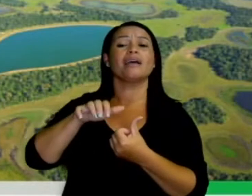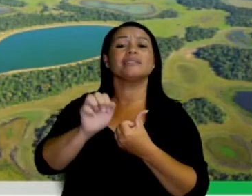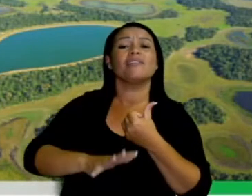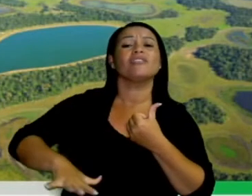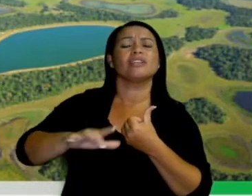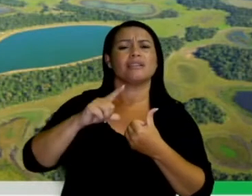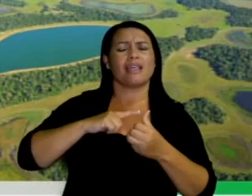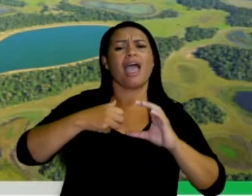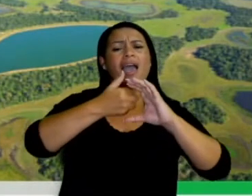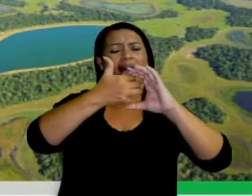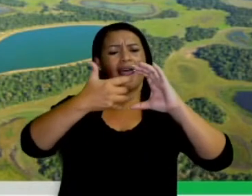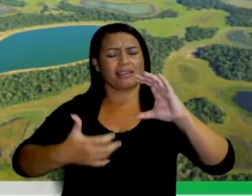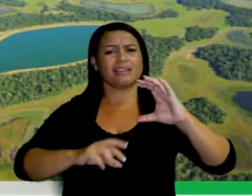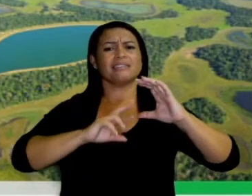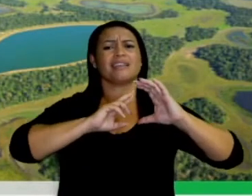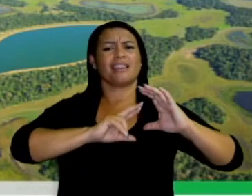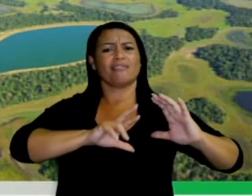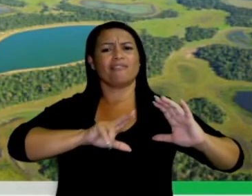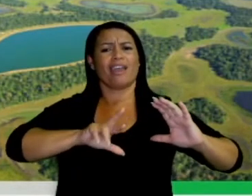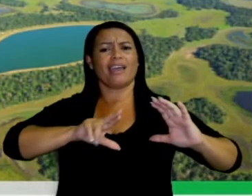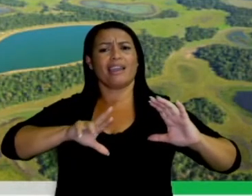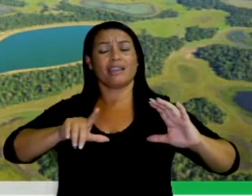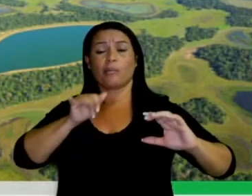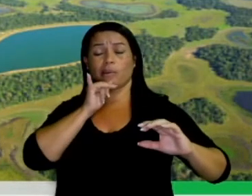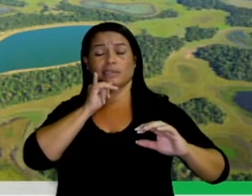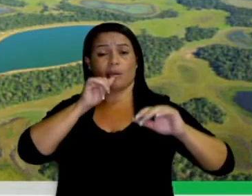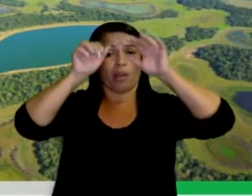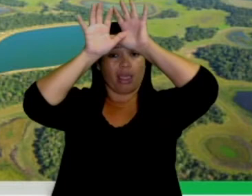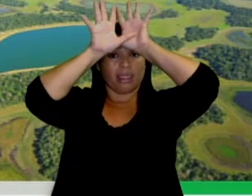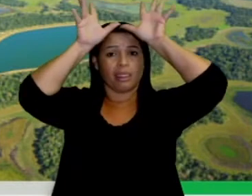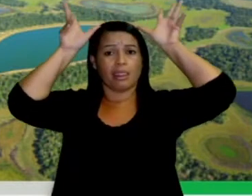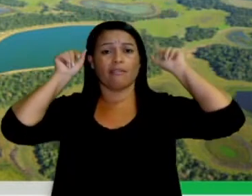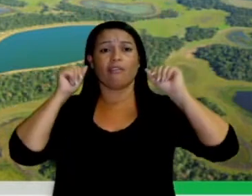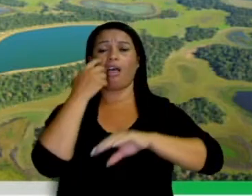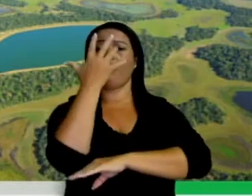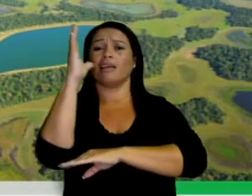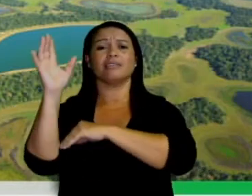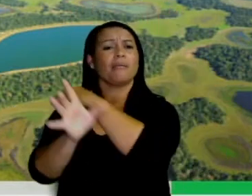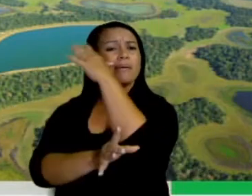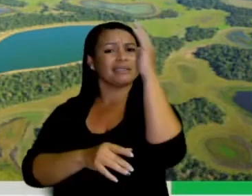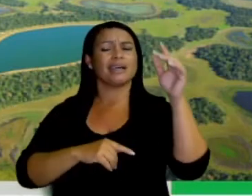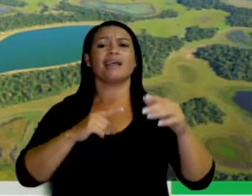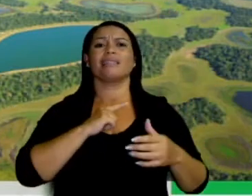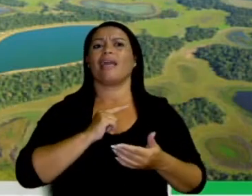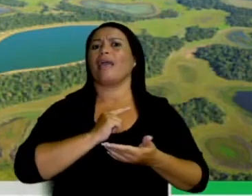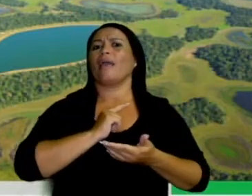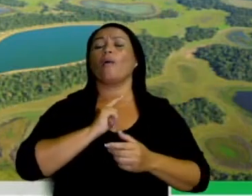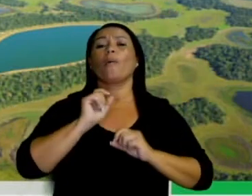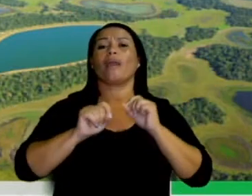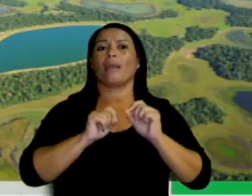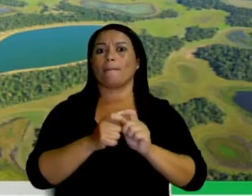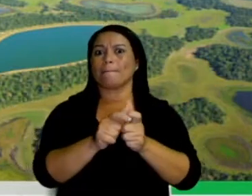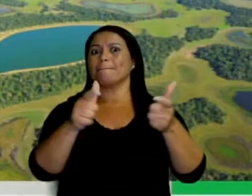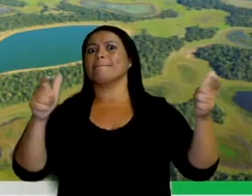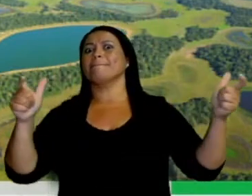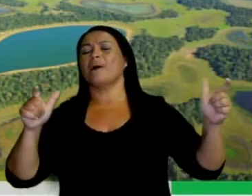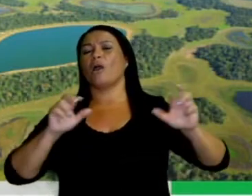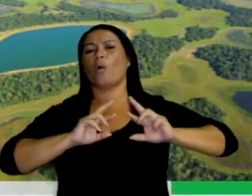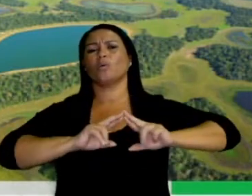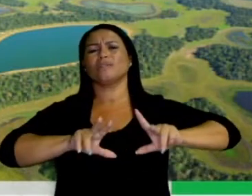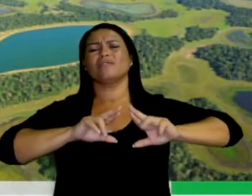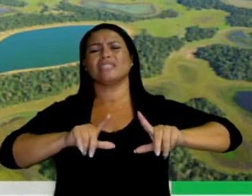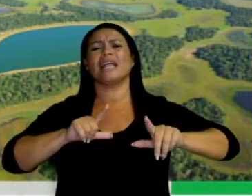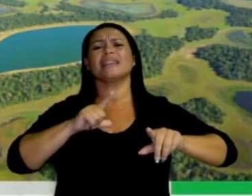têm características bem diferentes. Por exemplo, a floresta amazônica é o bioma com maior biodiversidade do planeta, seja no que se refere à questão